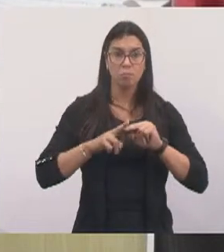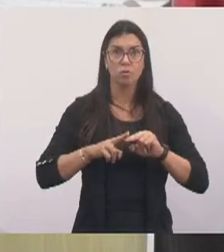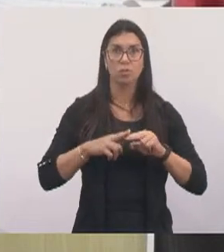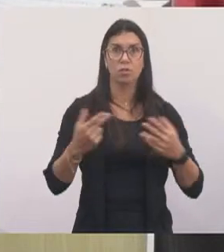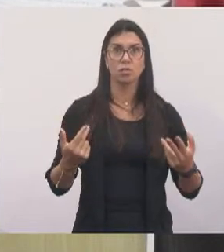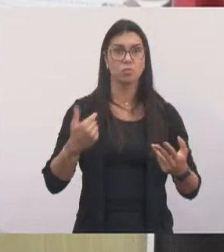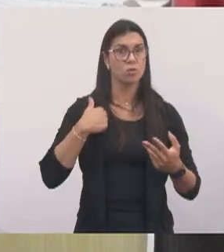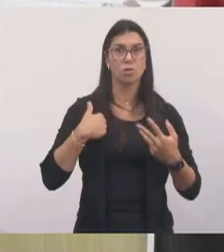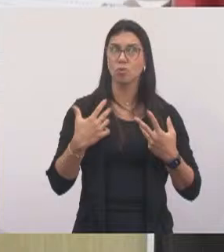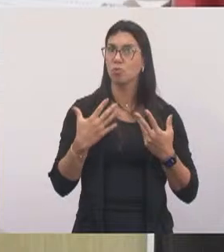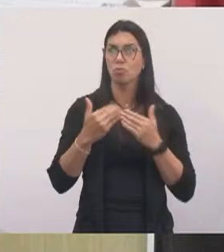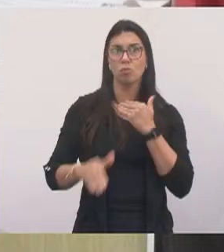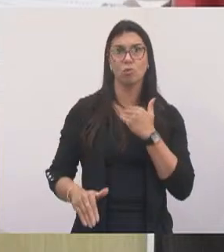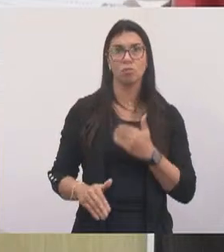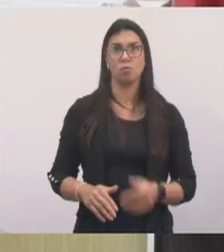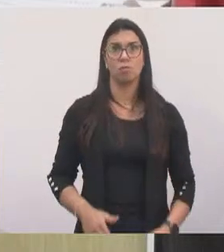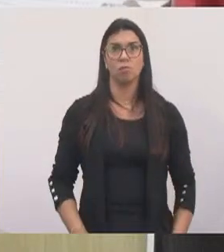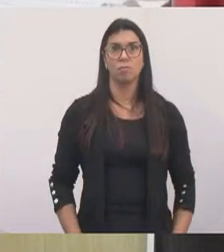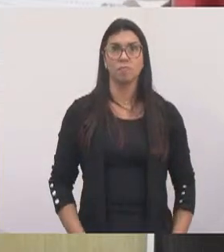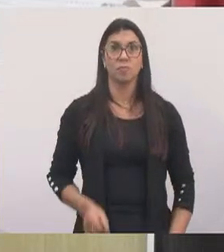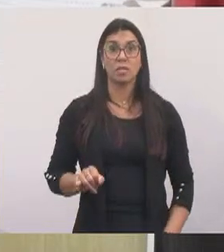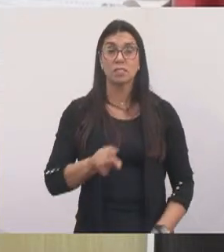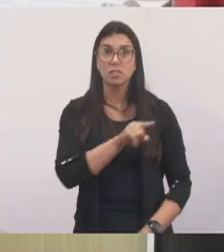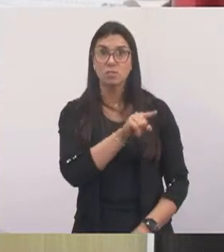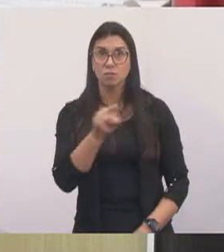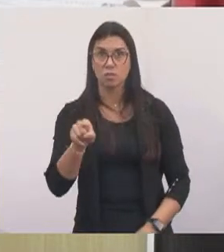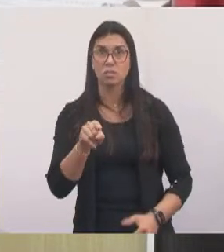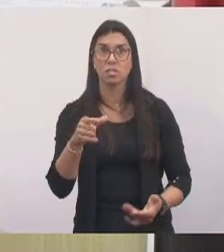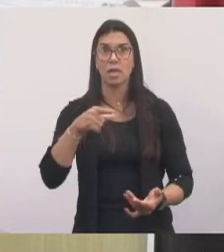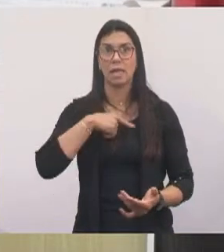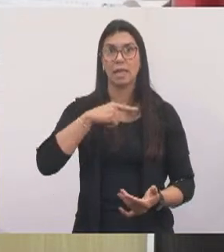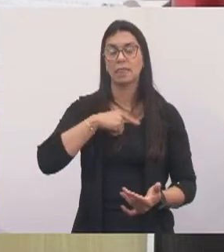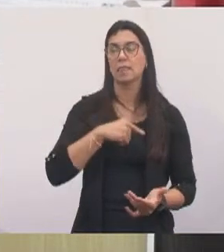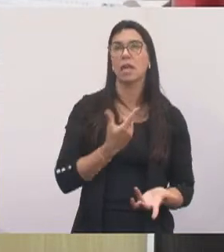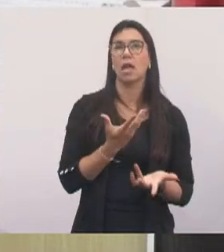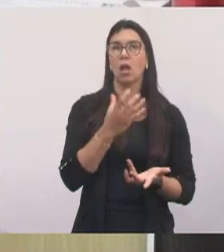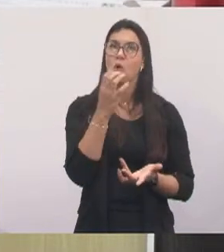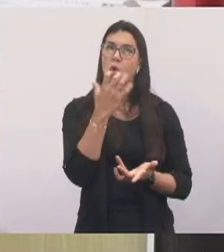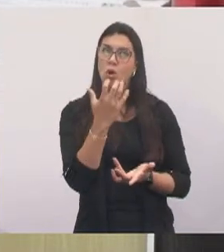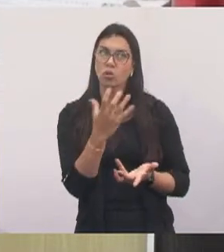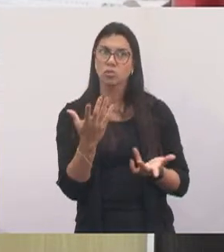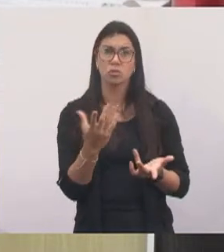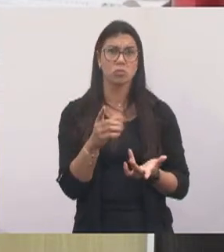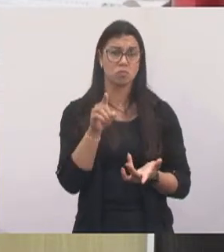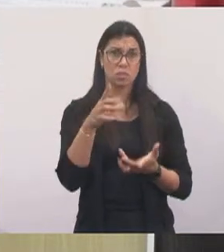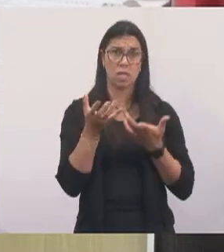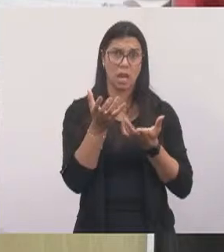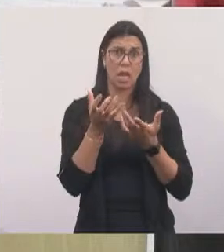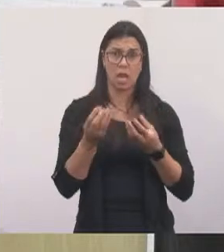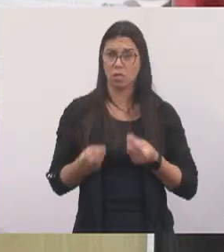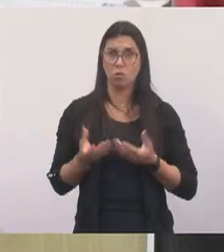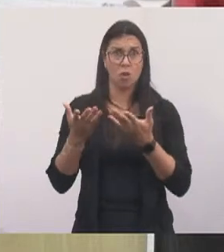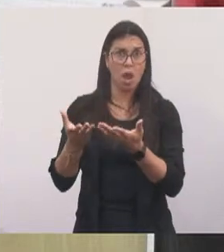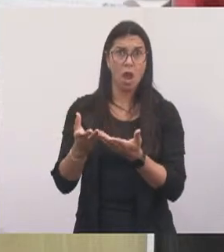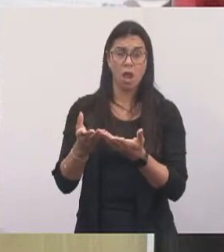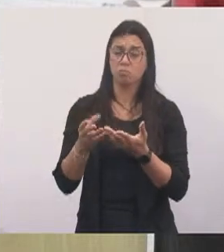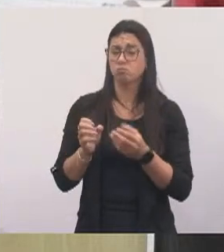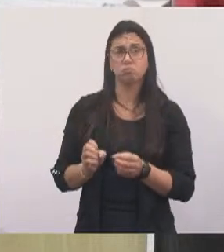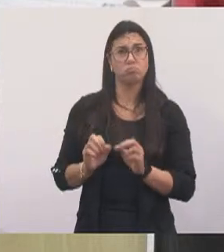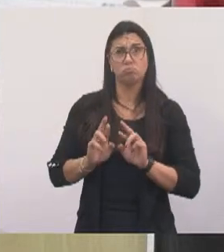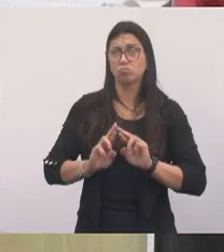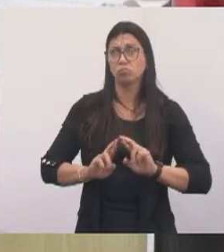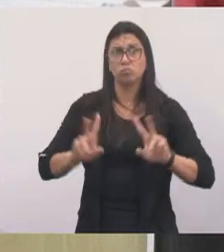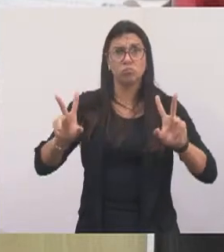das ONGs, entendeu? Agora, se você tiver uma cadelinha na sua casa e quiser doar, você não é ONG, você pode doar